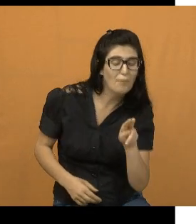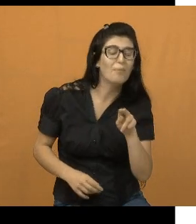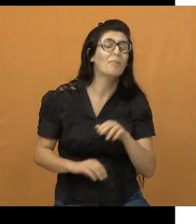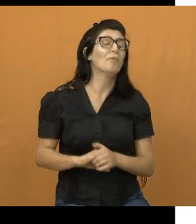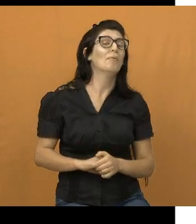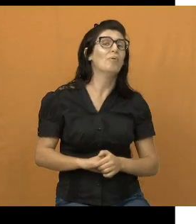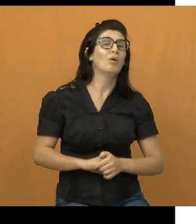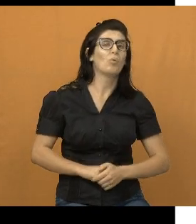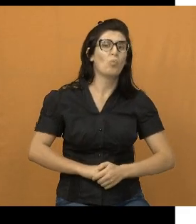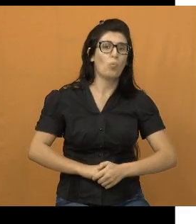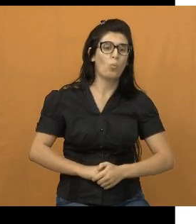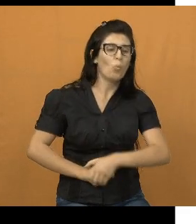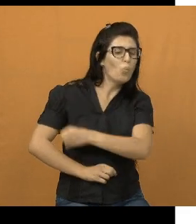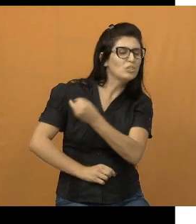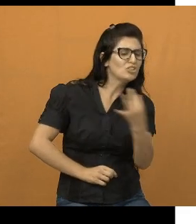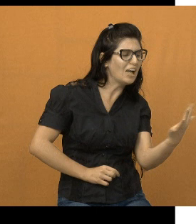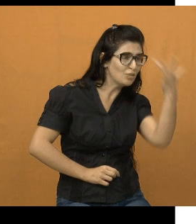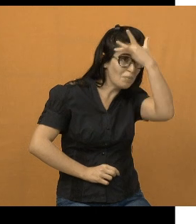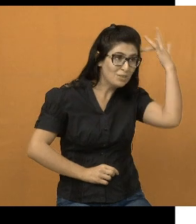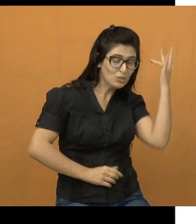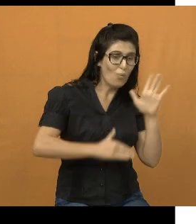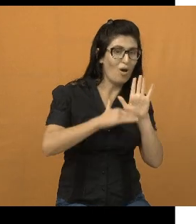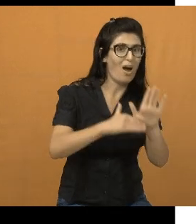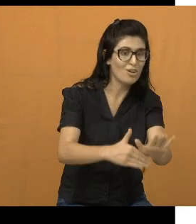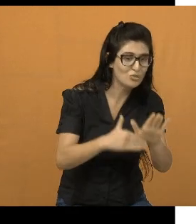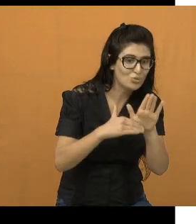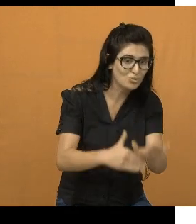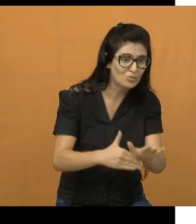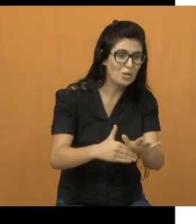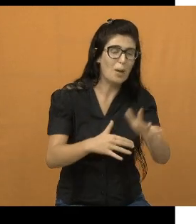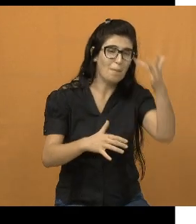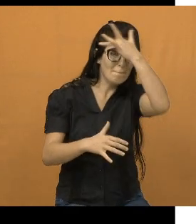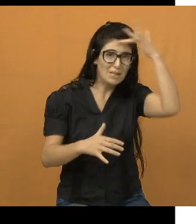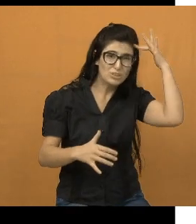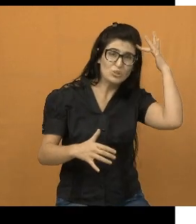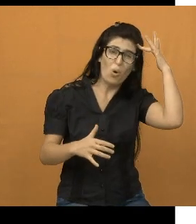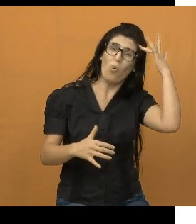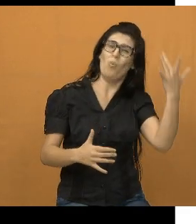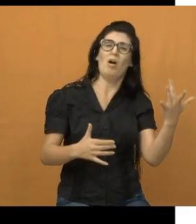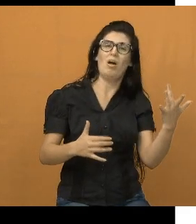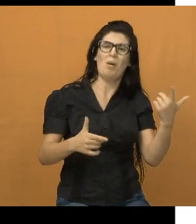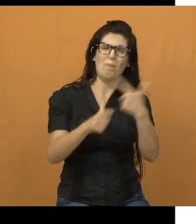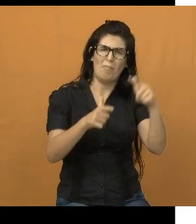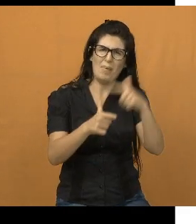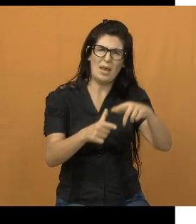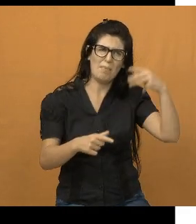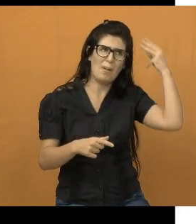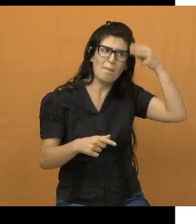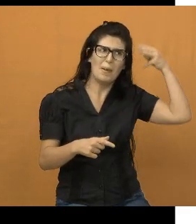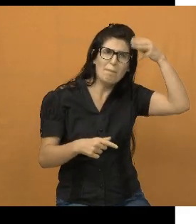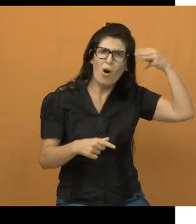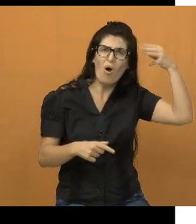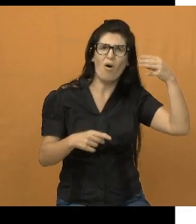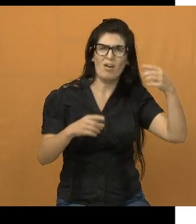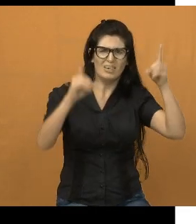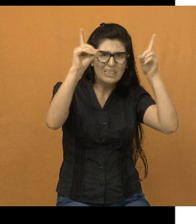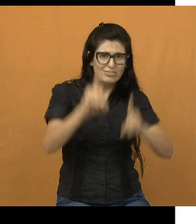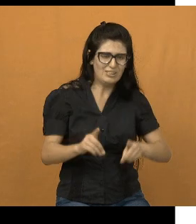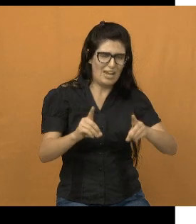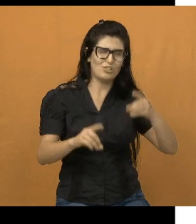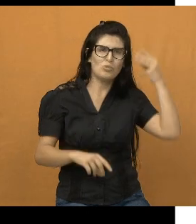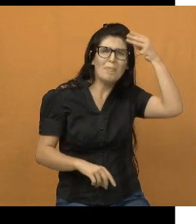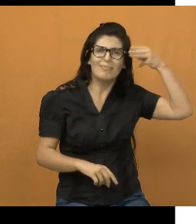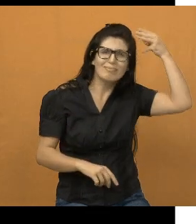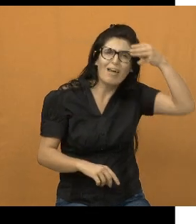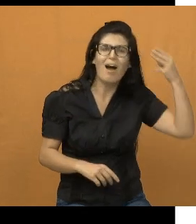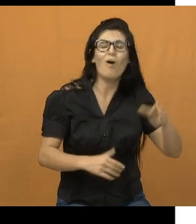com relação aos pacientes com transtorno psiquiátrico que acessam e demandam